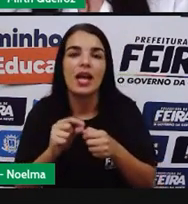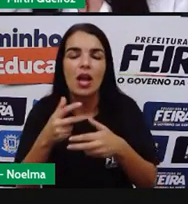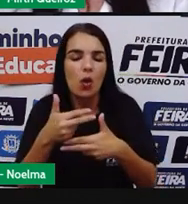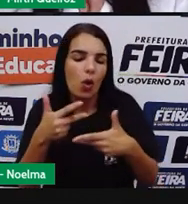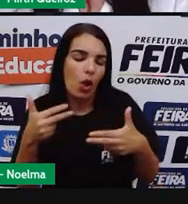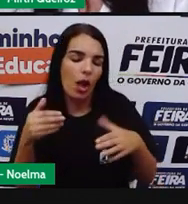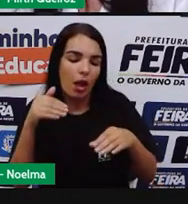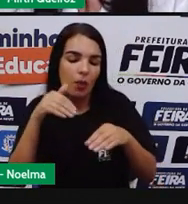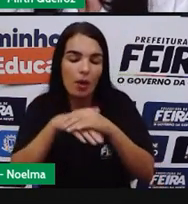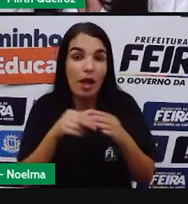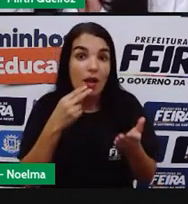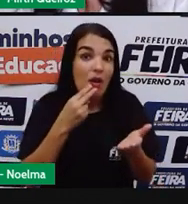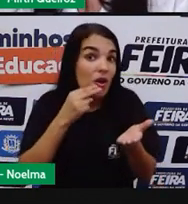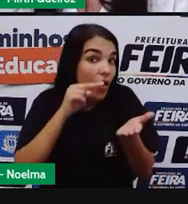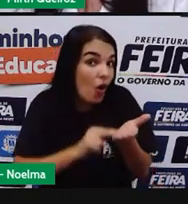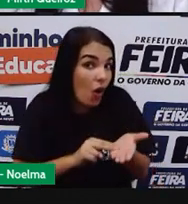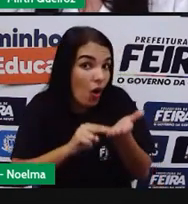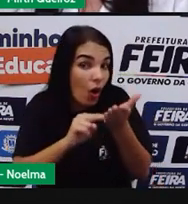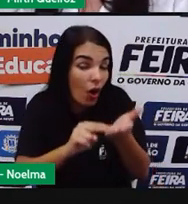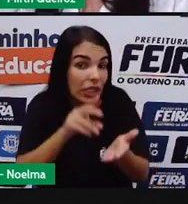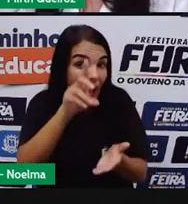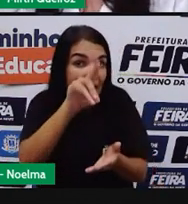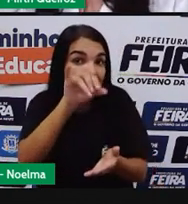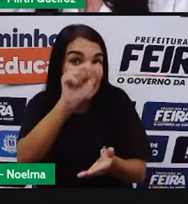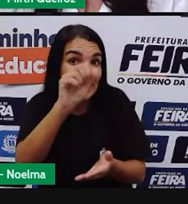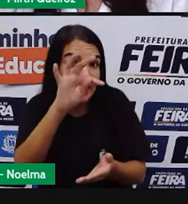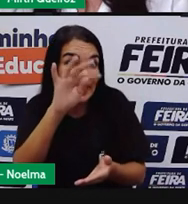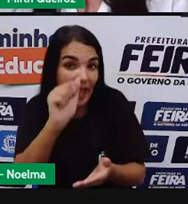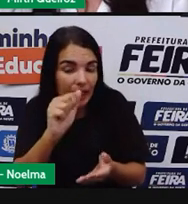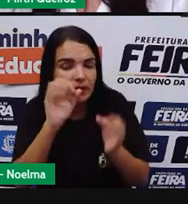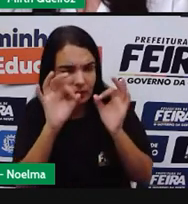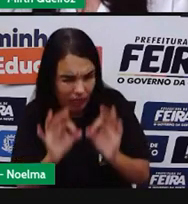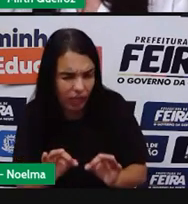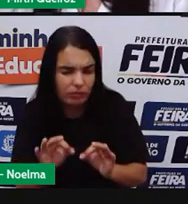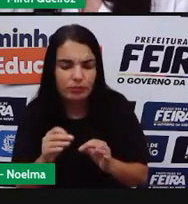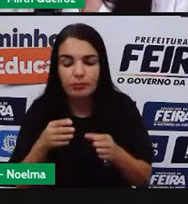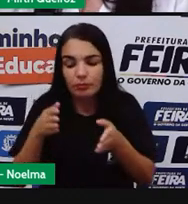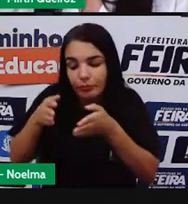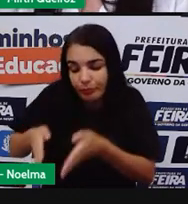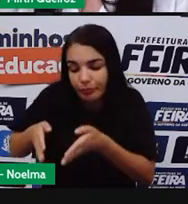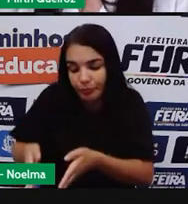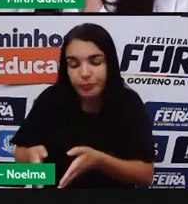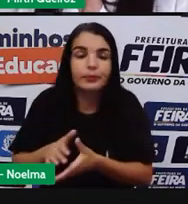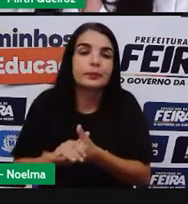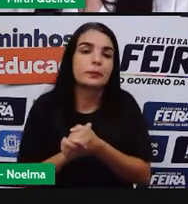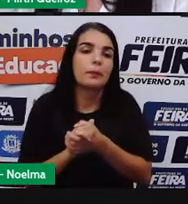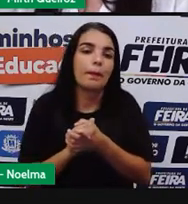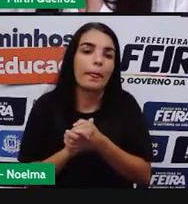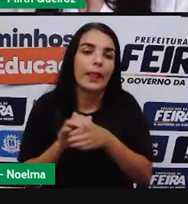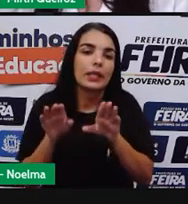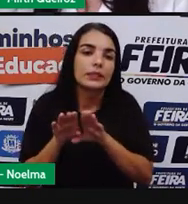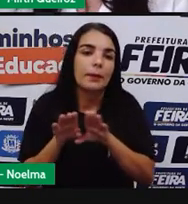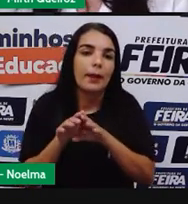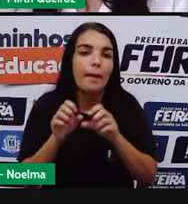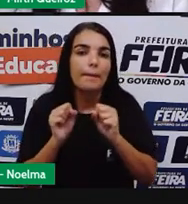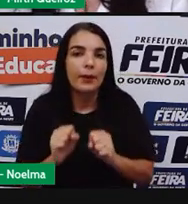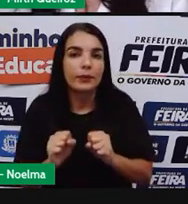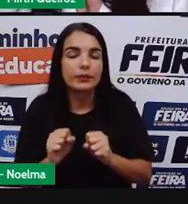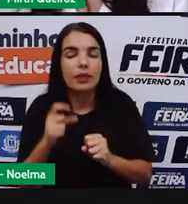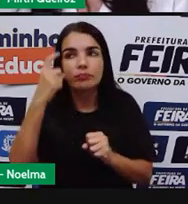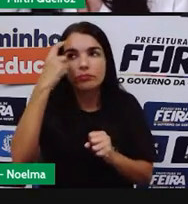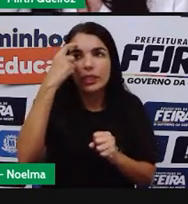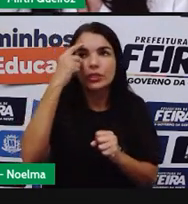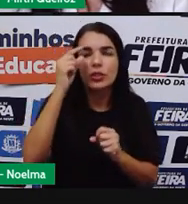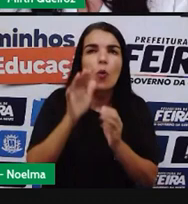colocar na cartinha, não esquecer de colocar a data que foi enterrado, né, e... vocês deverão colocar também, estar em